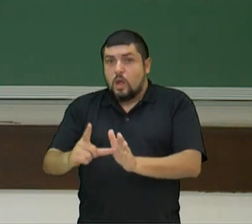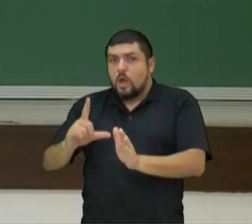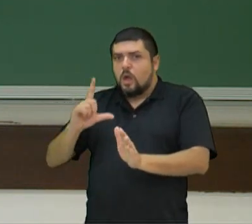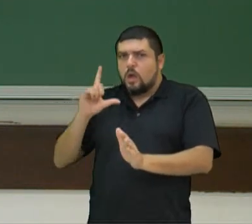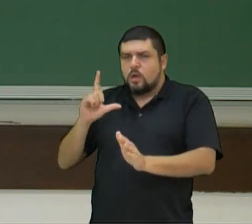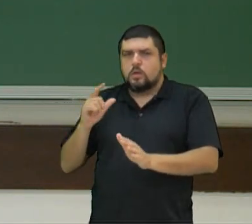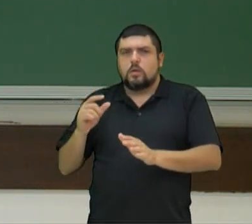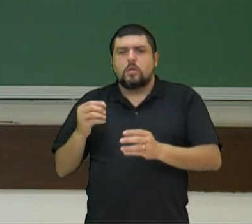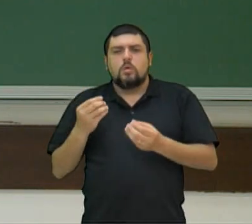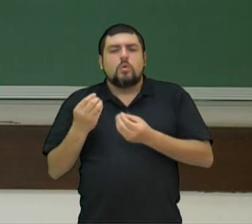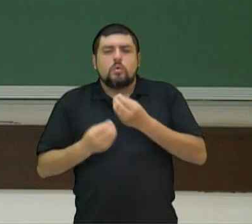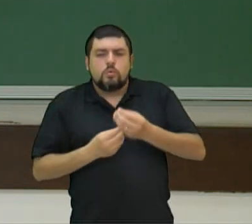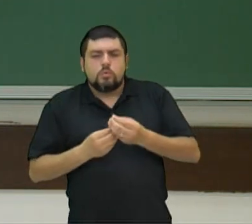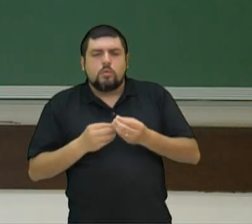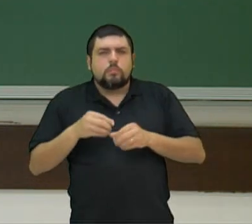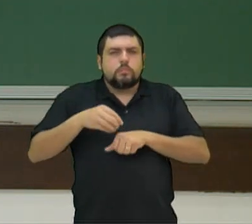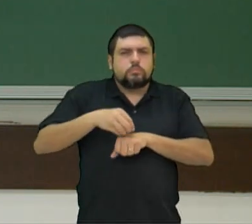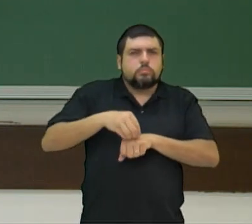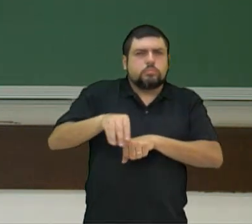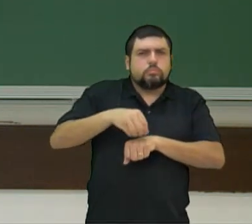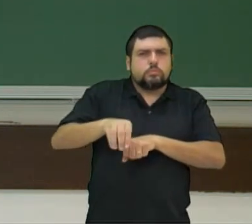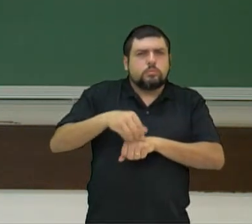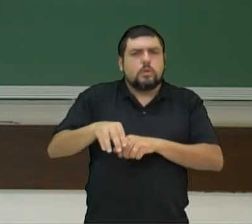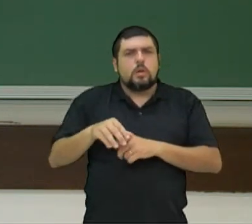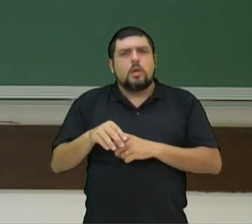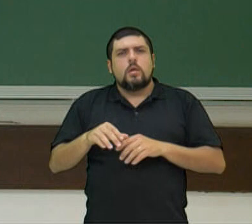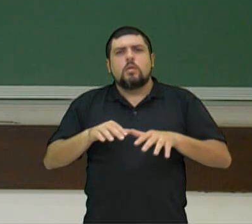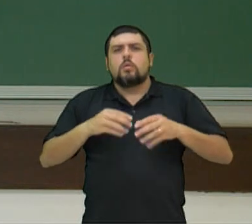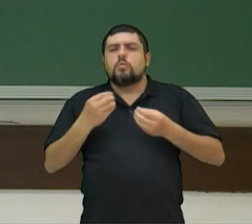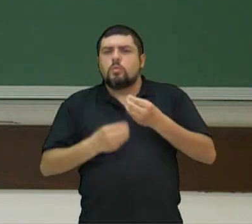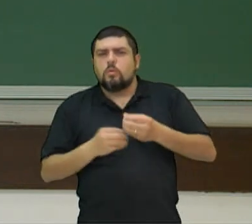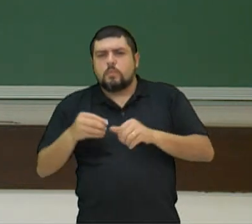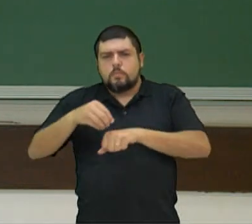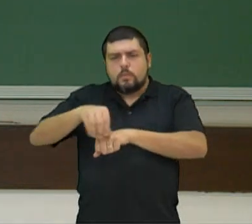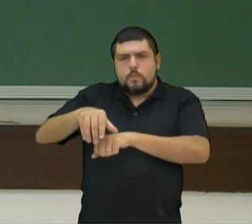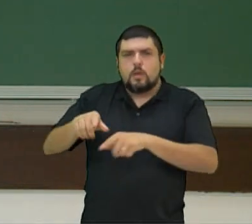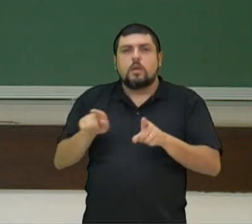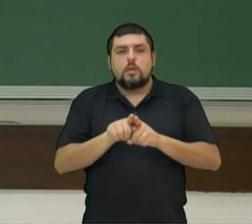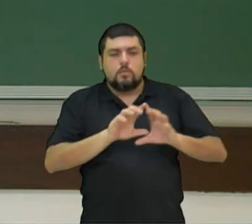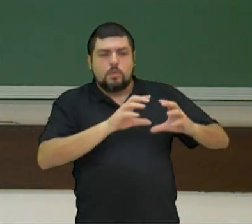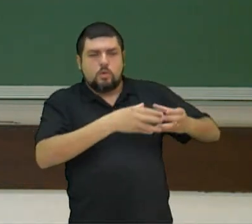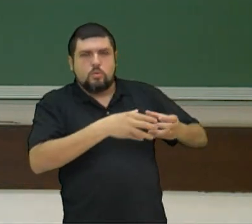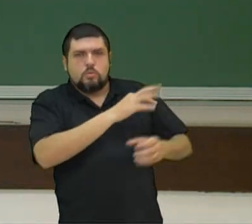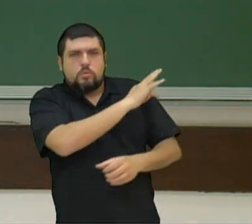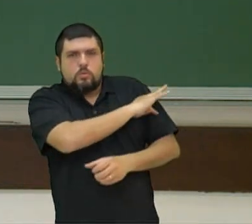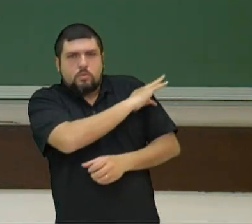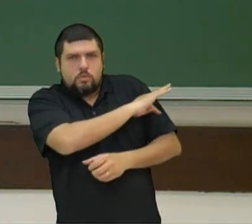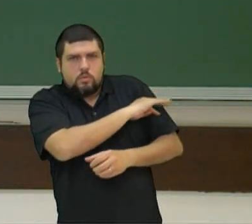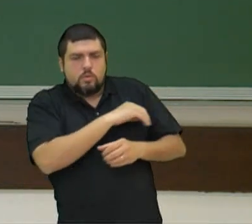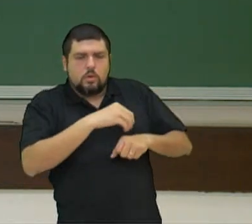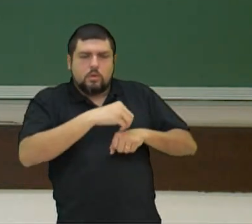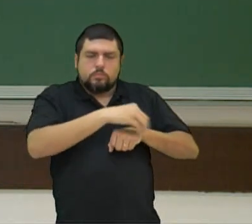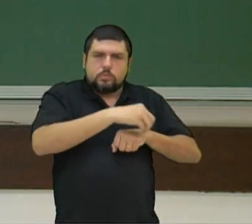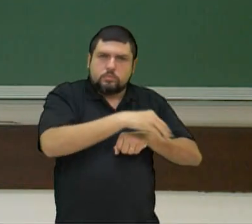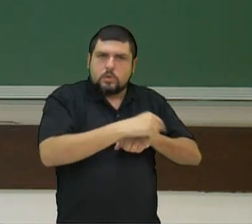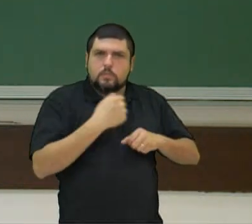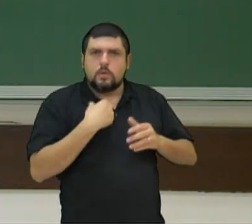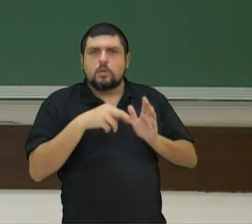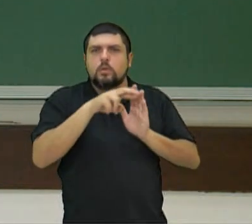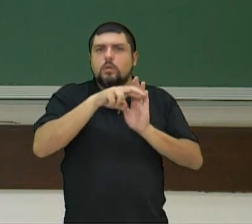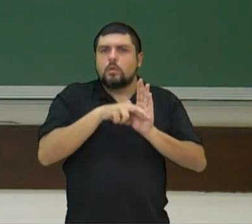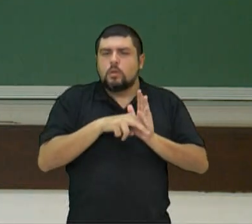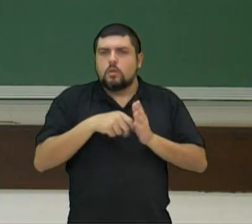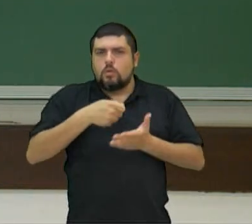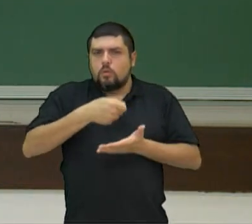movimentos são passados para os participantes, para as equipes, para os técnicos, quais serão os movimentos obrigatórios da